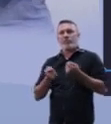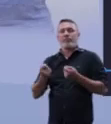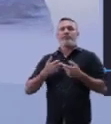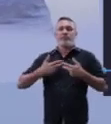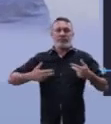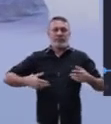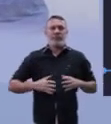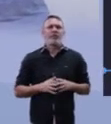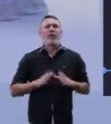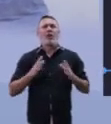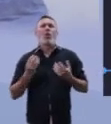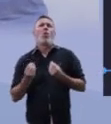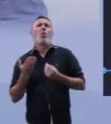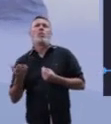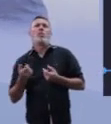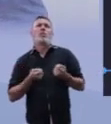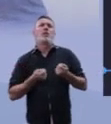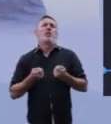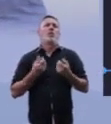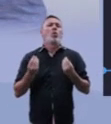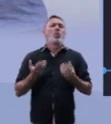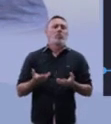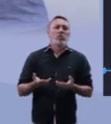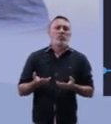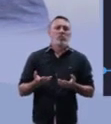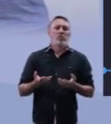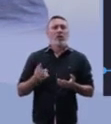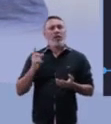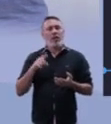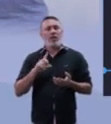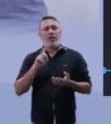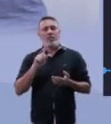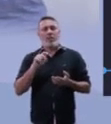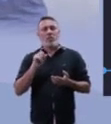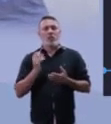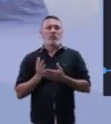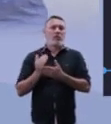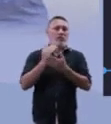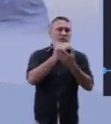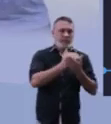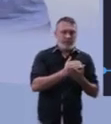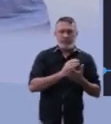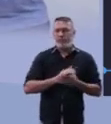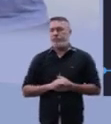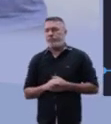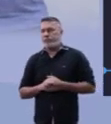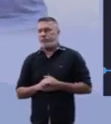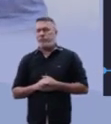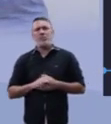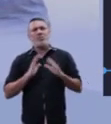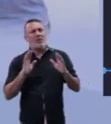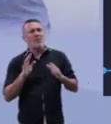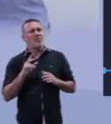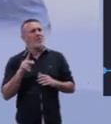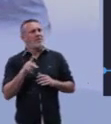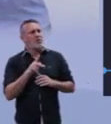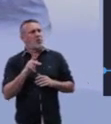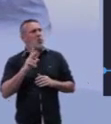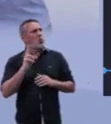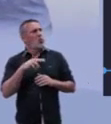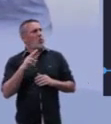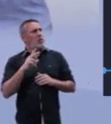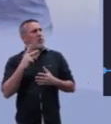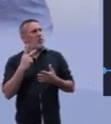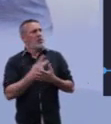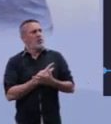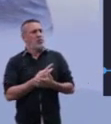mexendo na internet, no computador. Mas como que é feita essa manipulação? Pelo controle de dados. Professor,